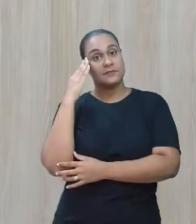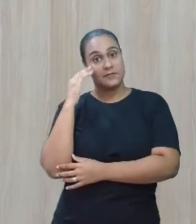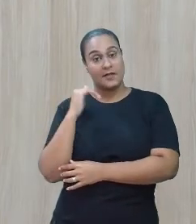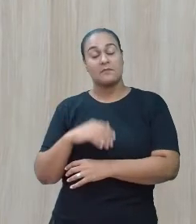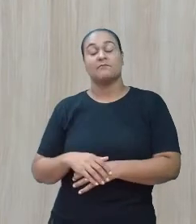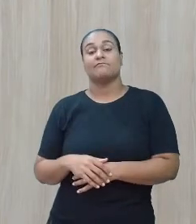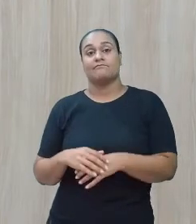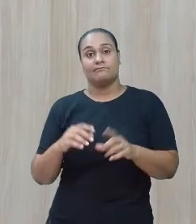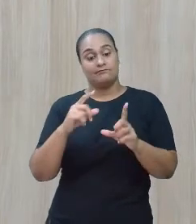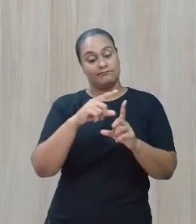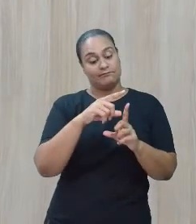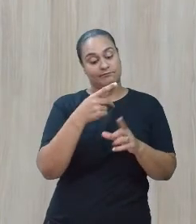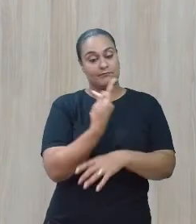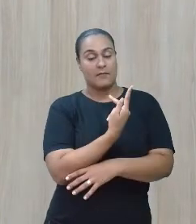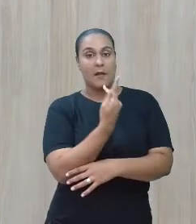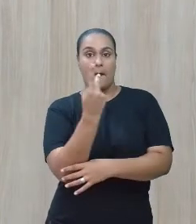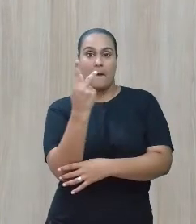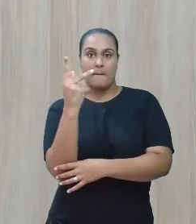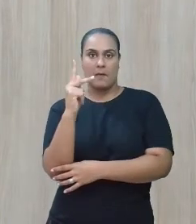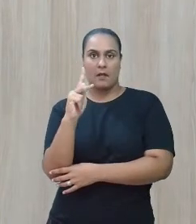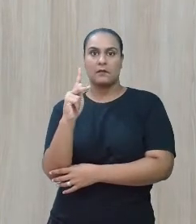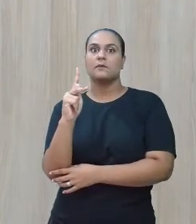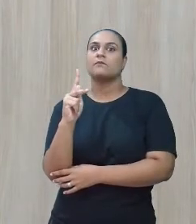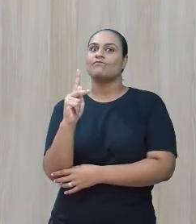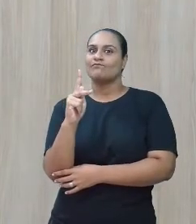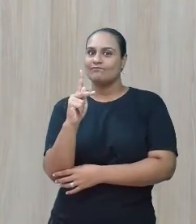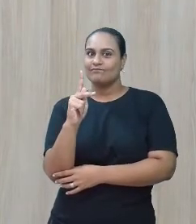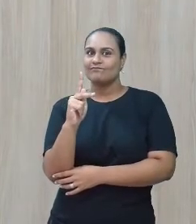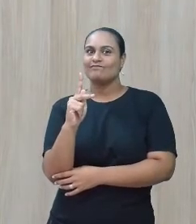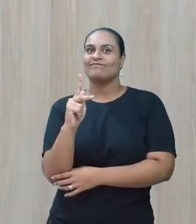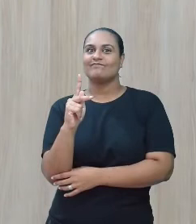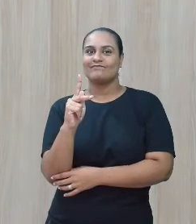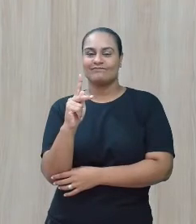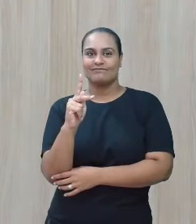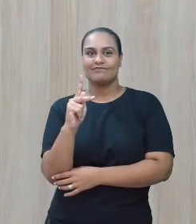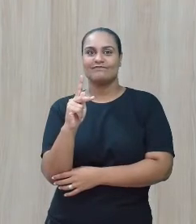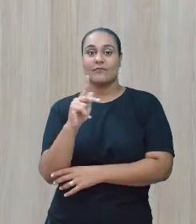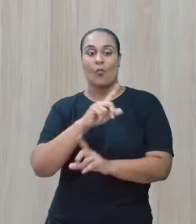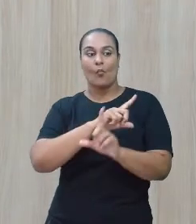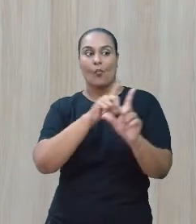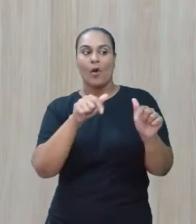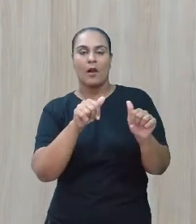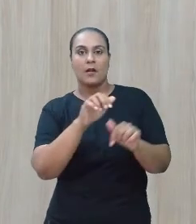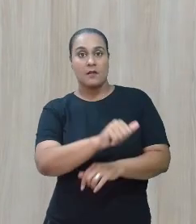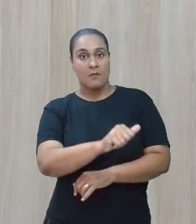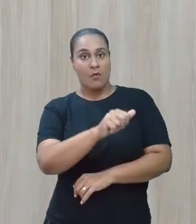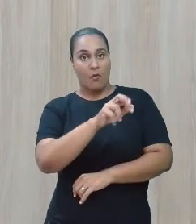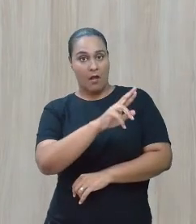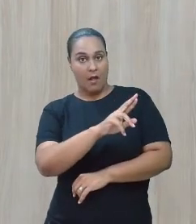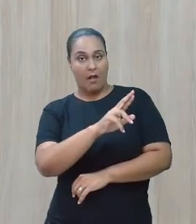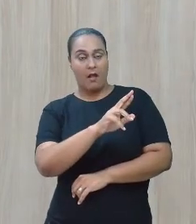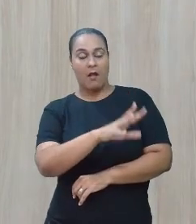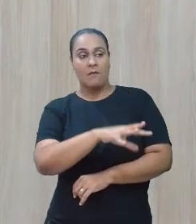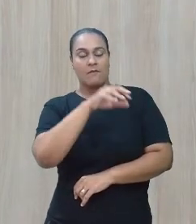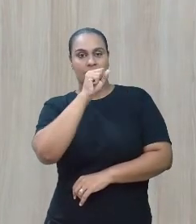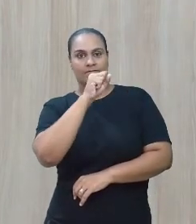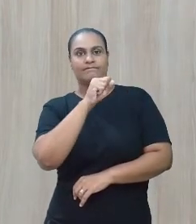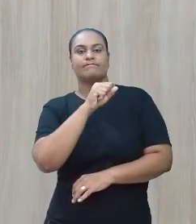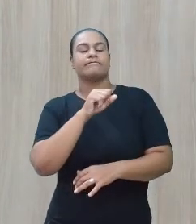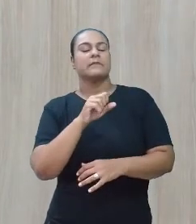as plantas, elas purificam o ambiente? E é muito legal. Então, se não podemos fazer